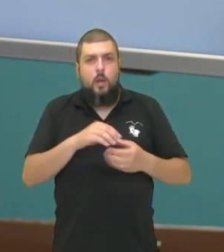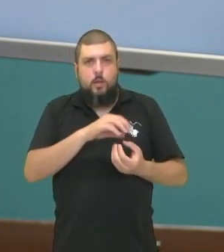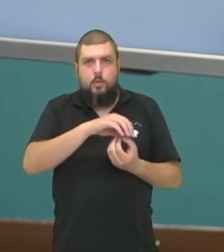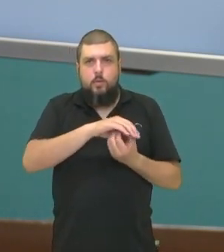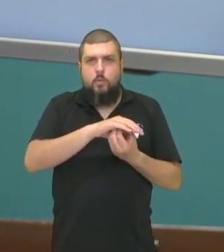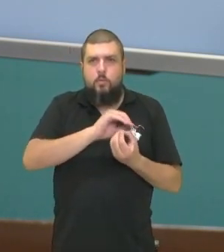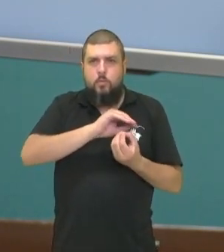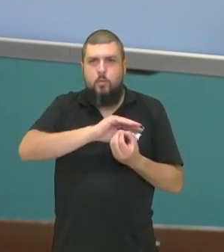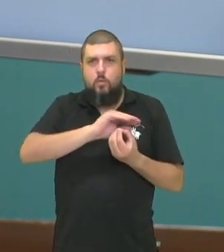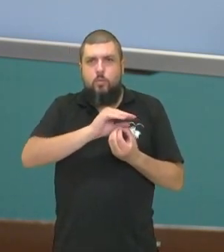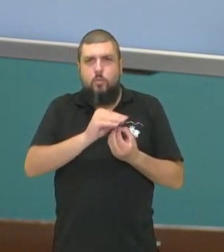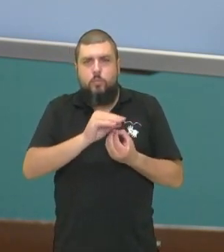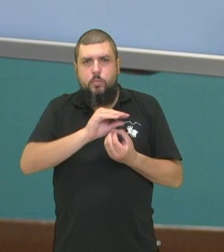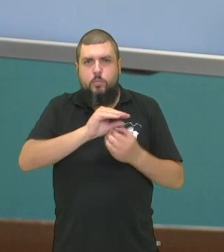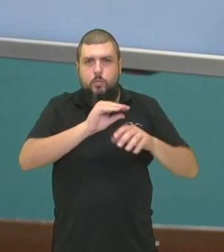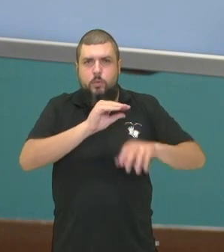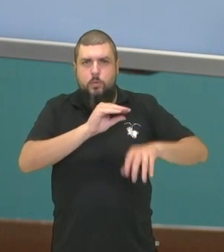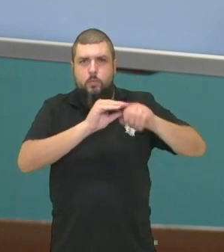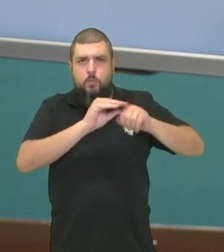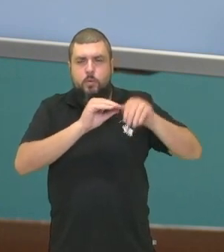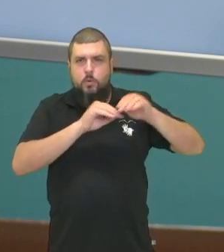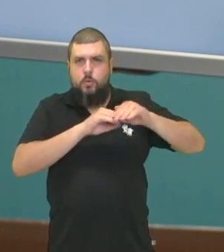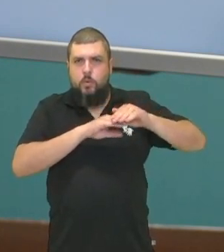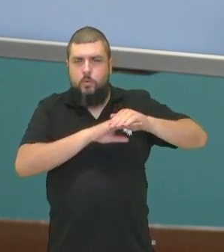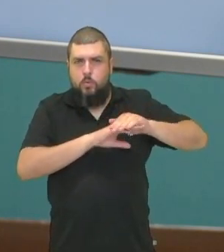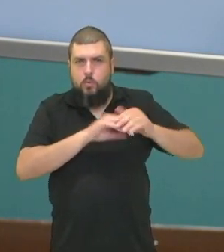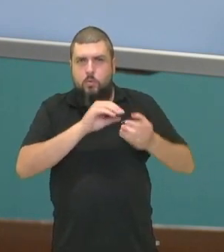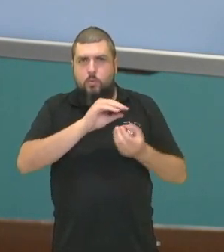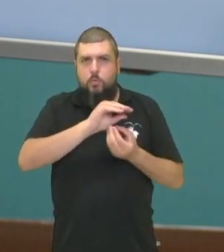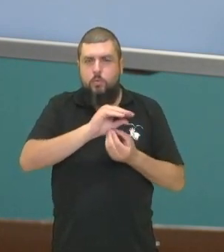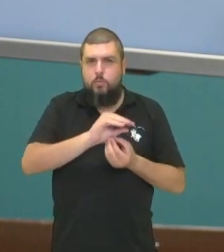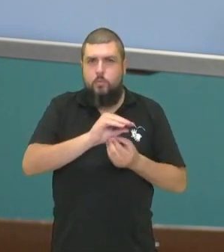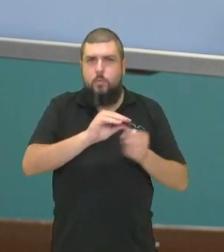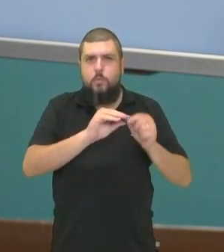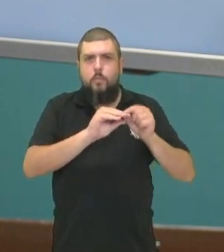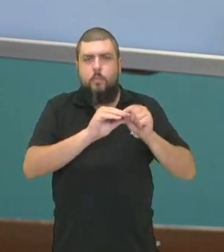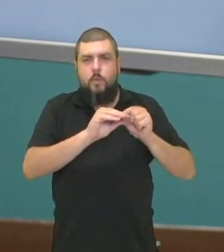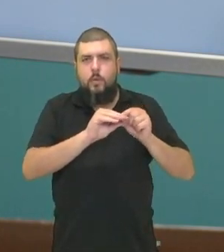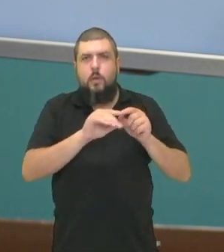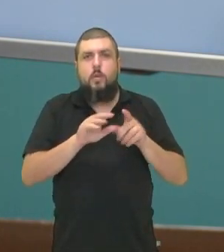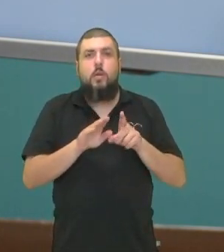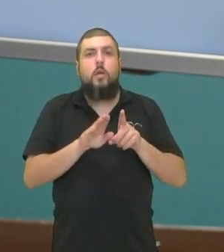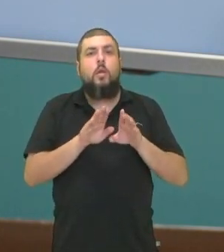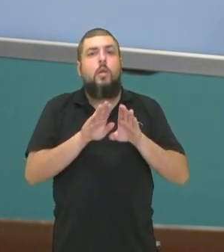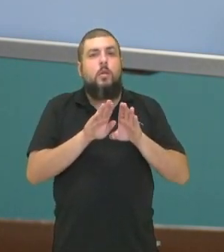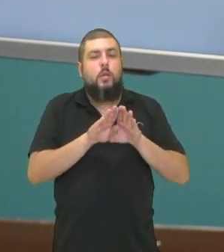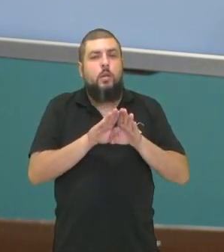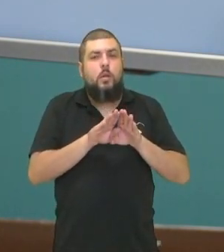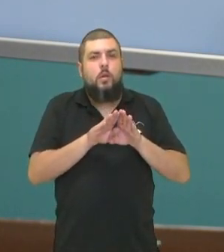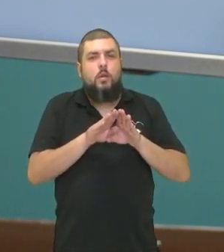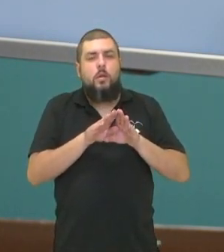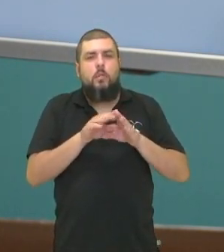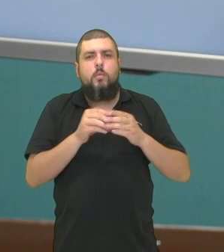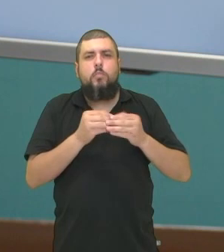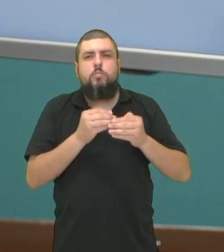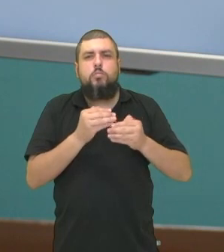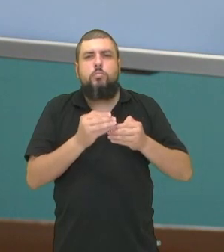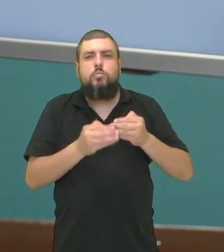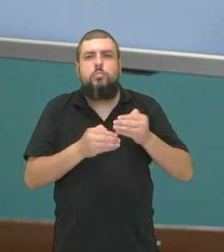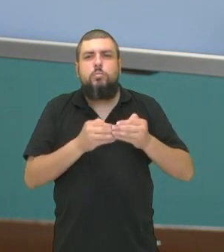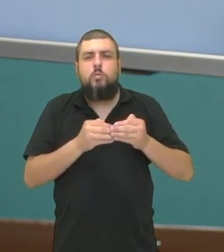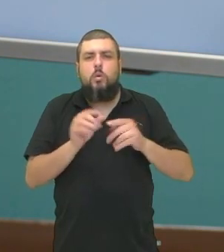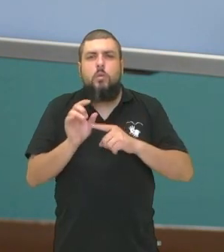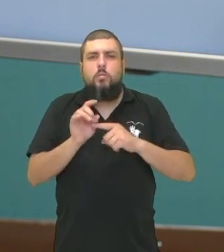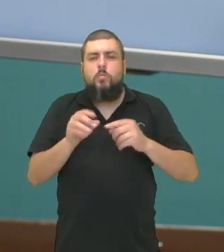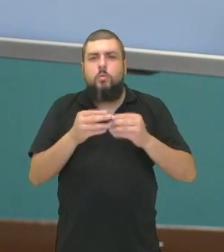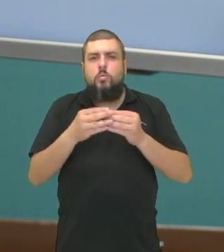armazenar os espermatozoides, os espermatozoides terminam o processo de maturação deles, quando